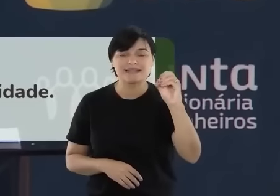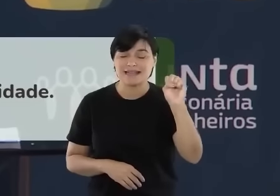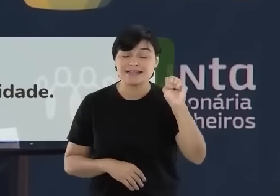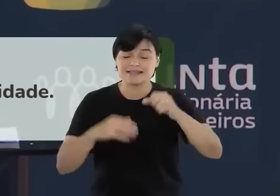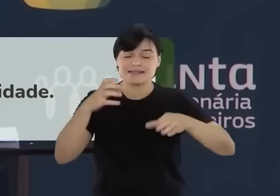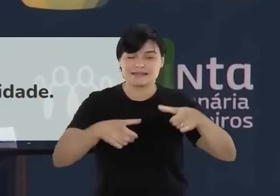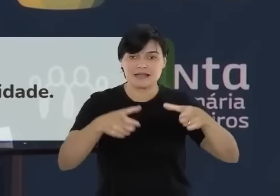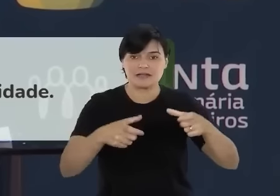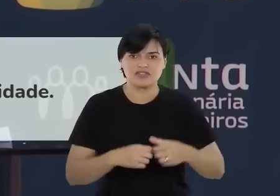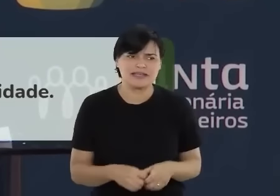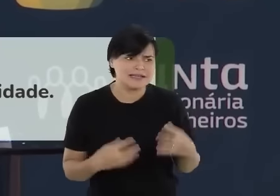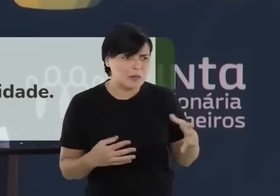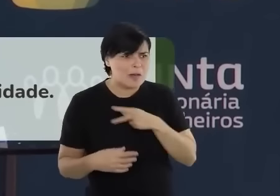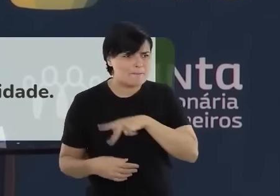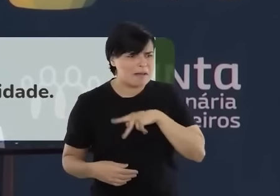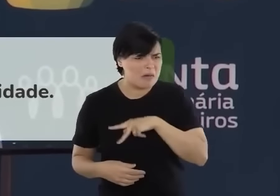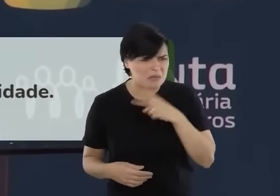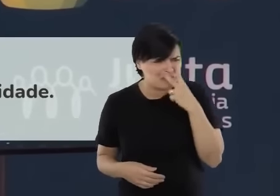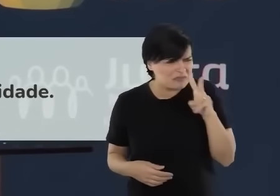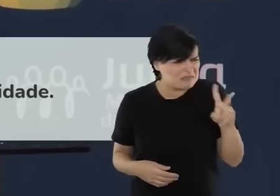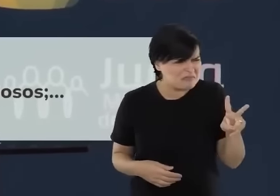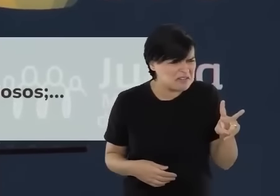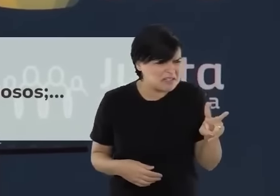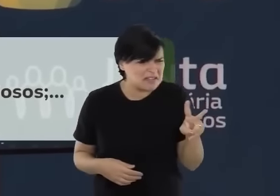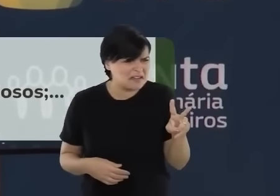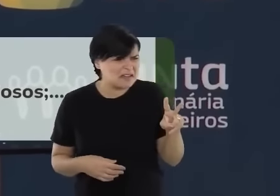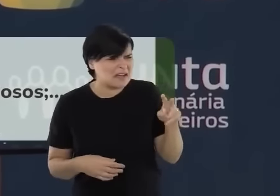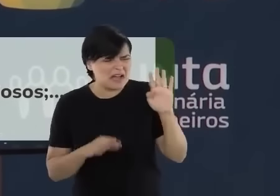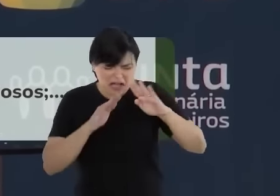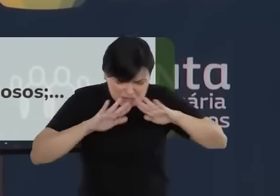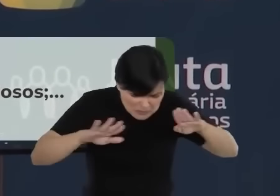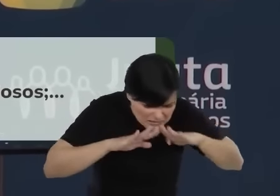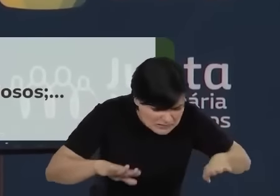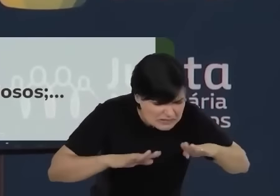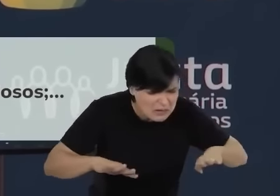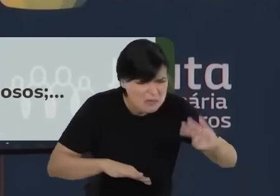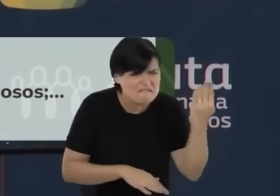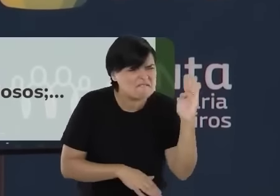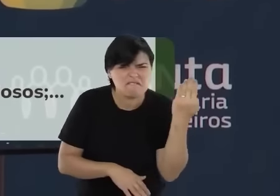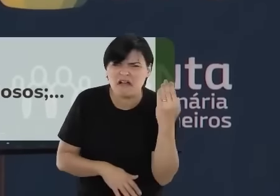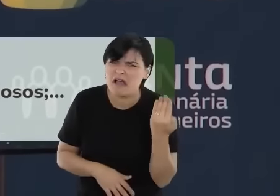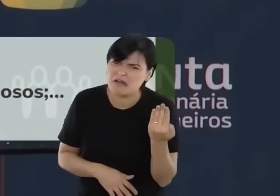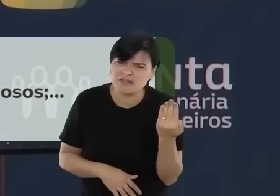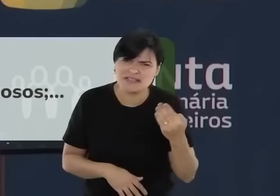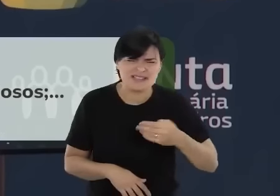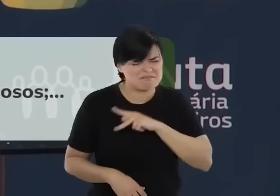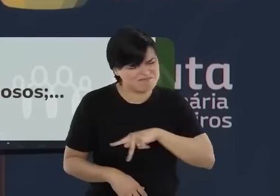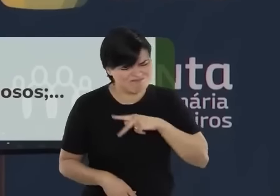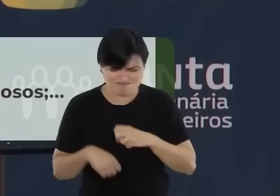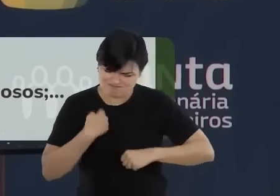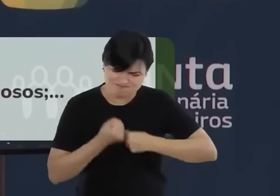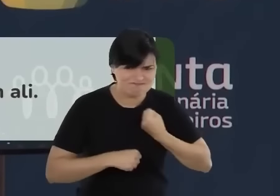espírito se revoltava em Face da idolatria dominante na cidade por isso dissert Ava na sinagoga entre os